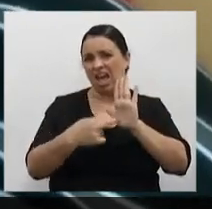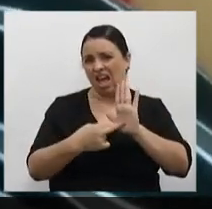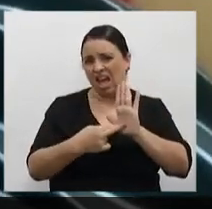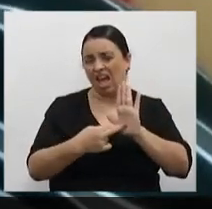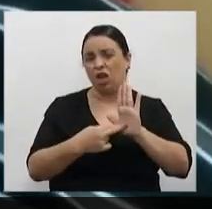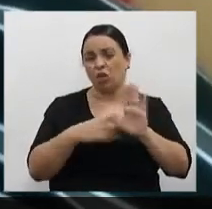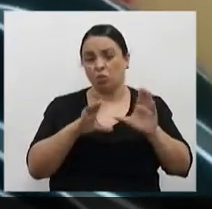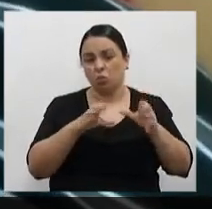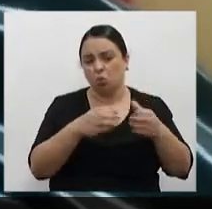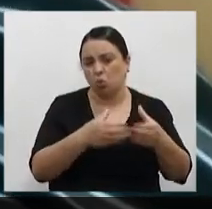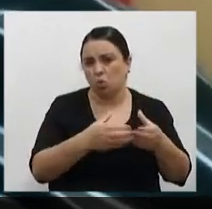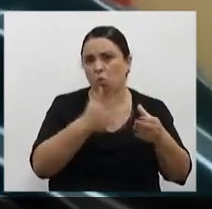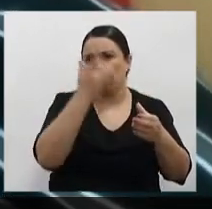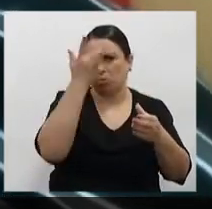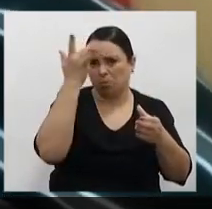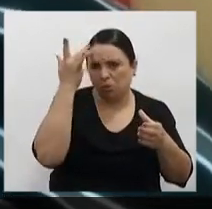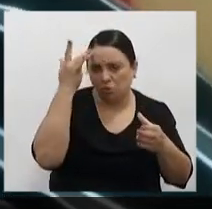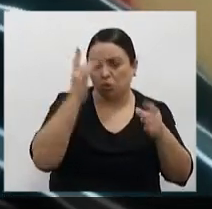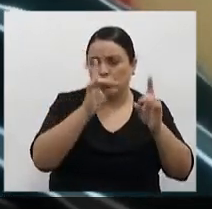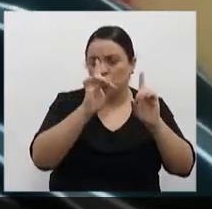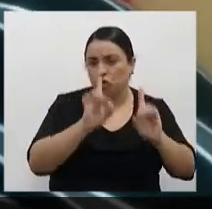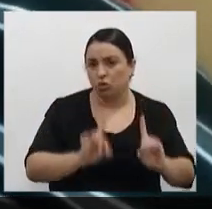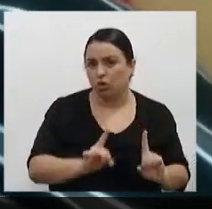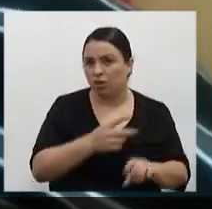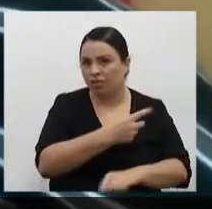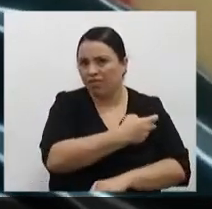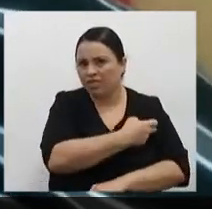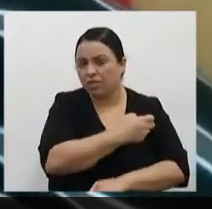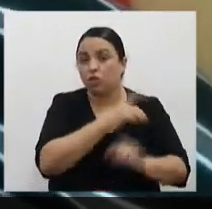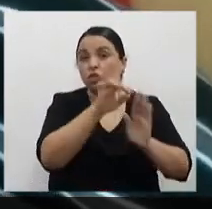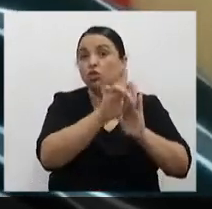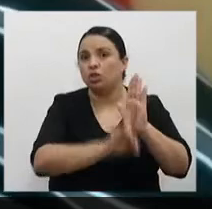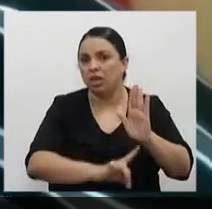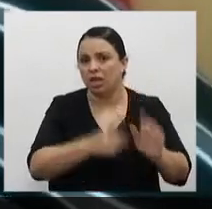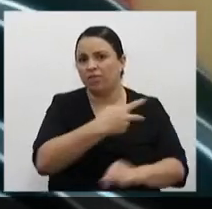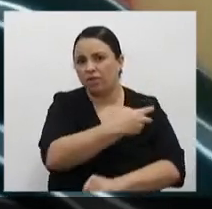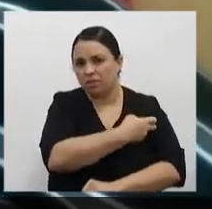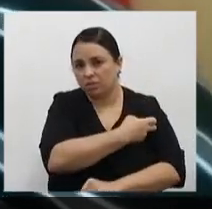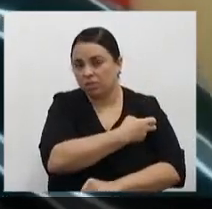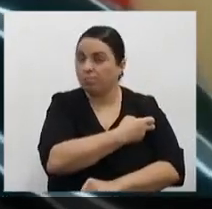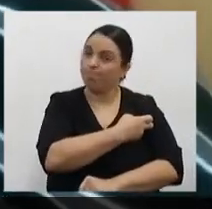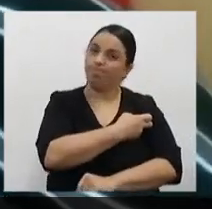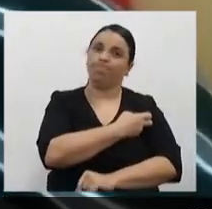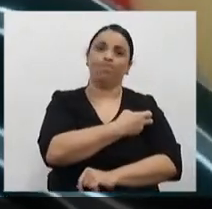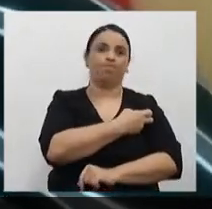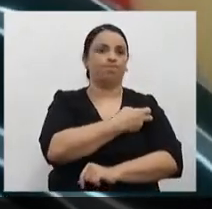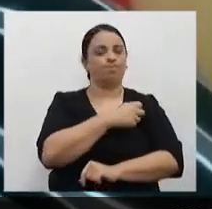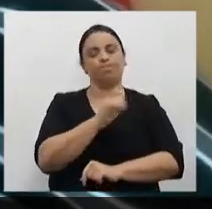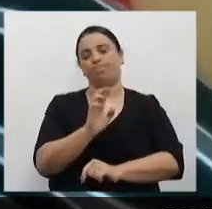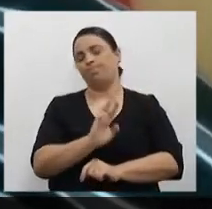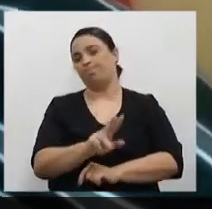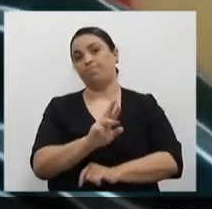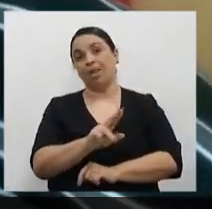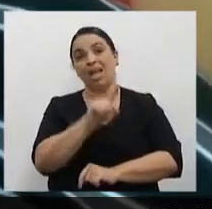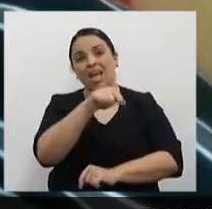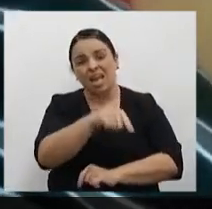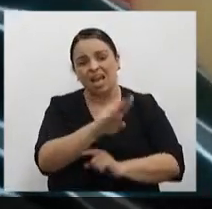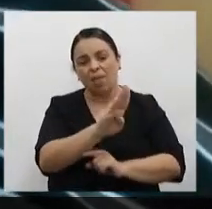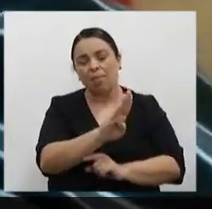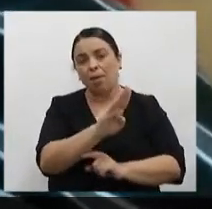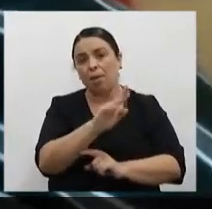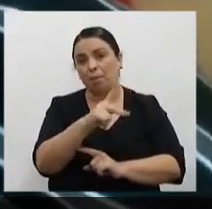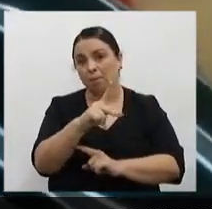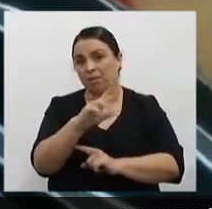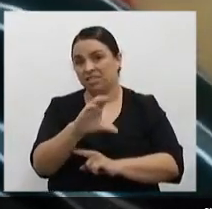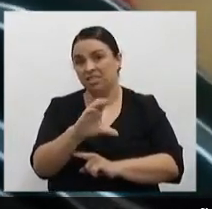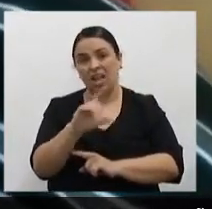dos nossos direitos. O BPC está tão ridiculamente colocado pelo Ministério da Saúde